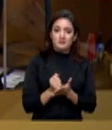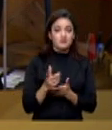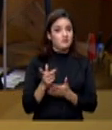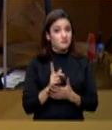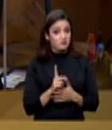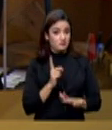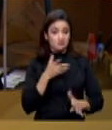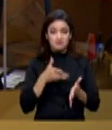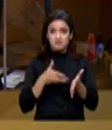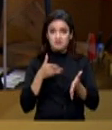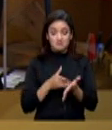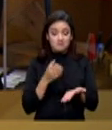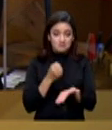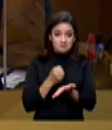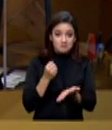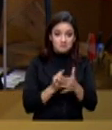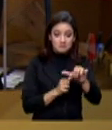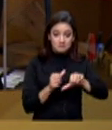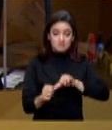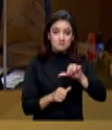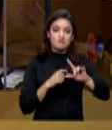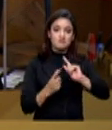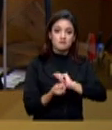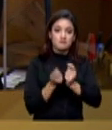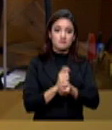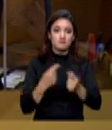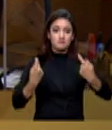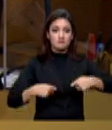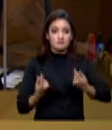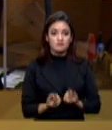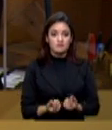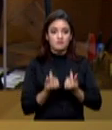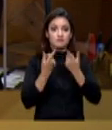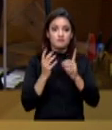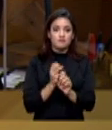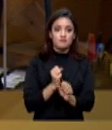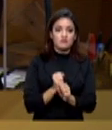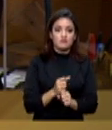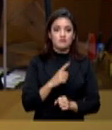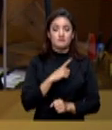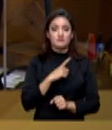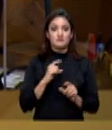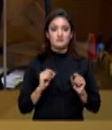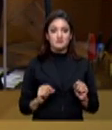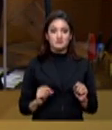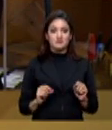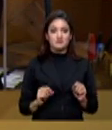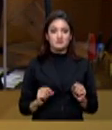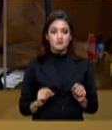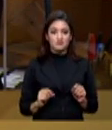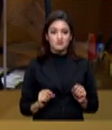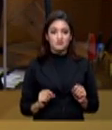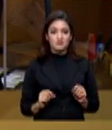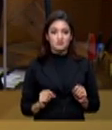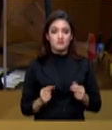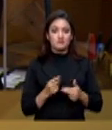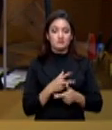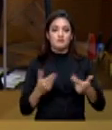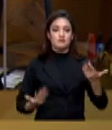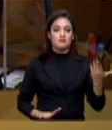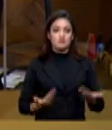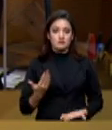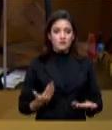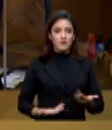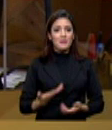alterações no contrato para adequar-se as necessidades econômicas e sociais decorrentes das condições do serviço público